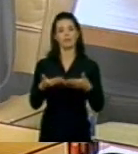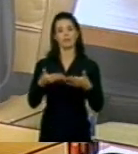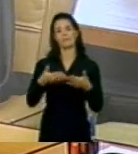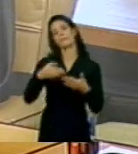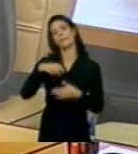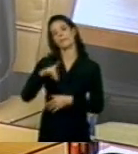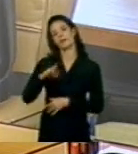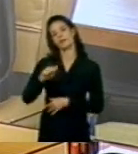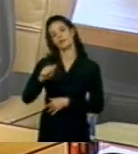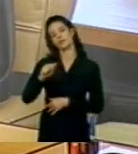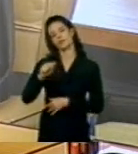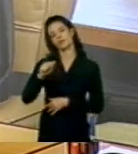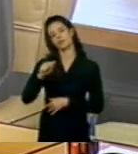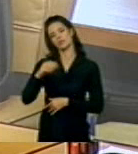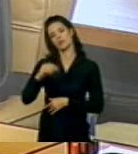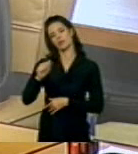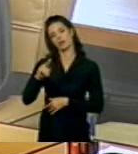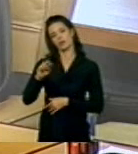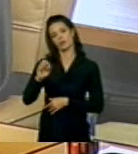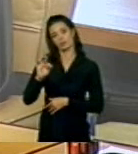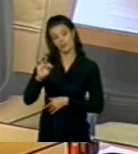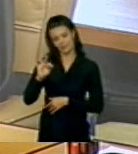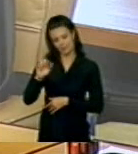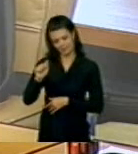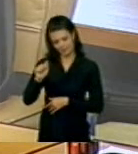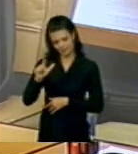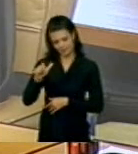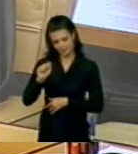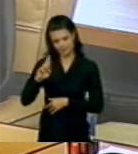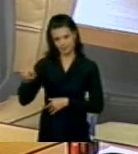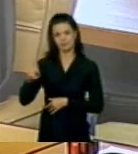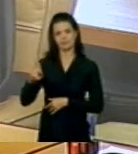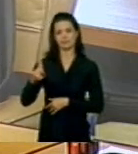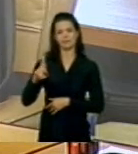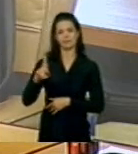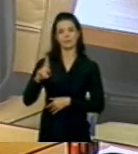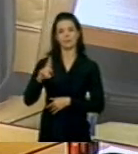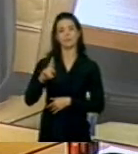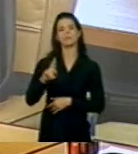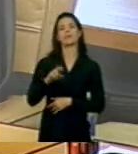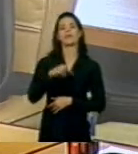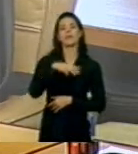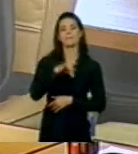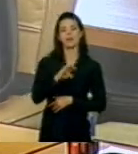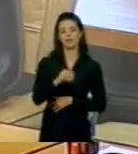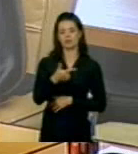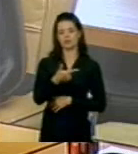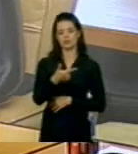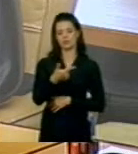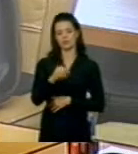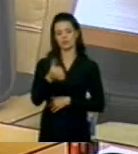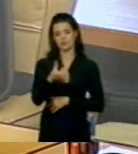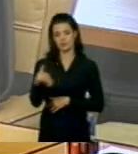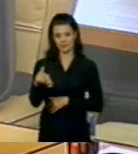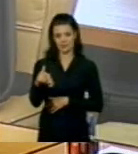cautelar. Adotei em 18 de maio de 2016, portanto, pouco mais